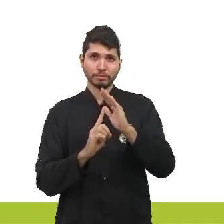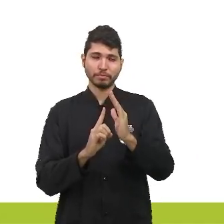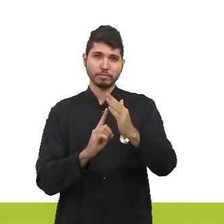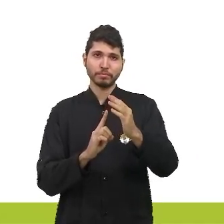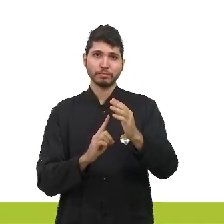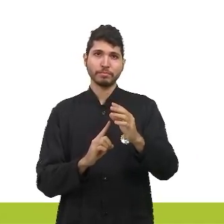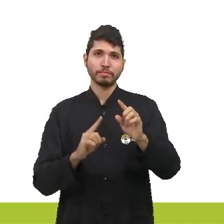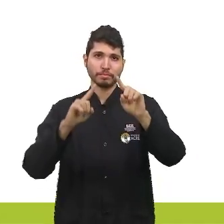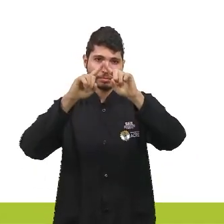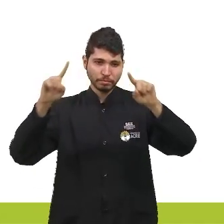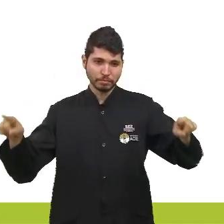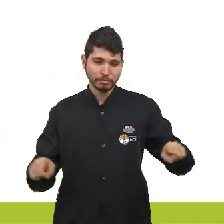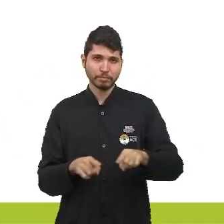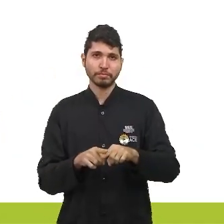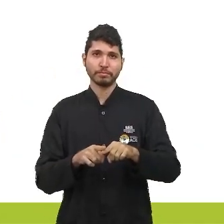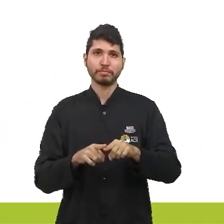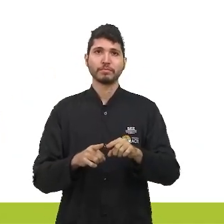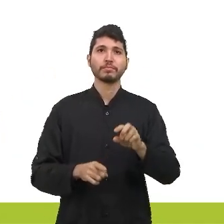e 5 faces